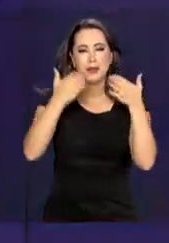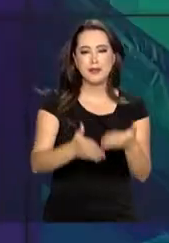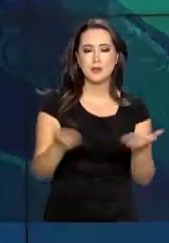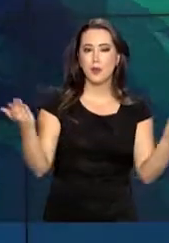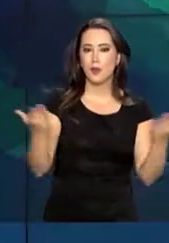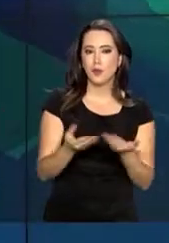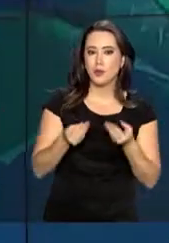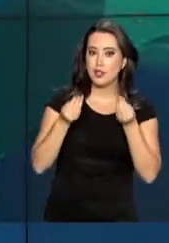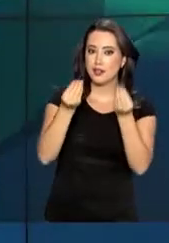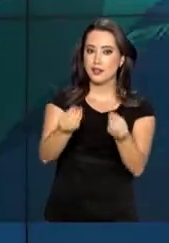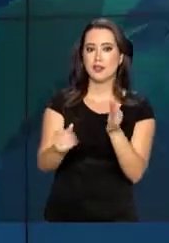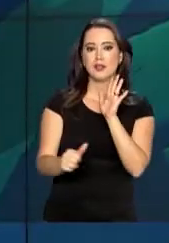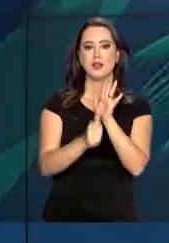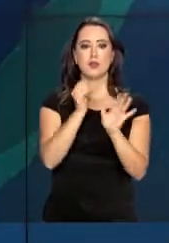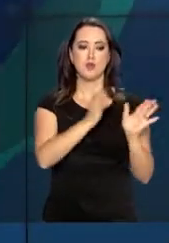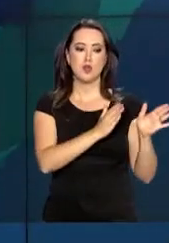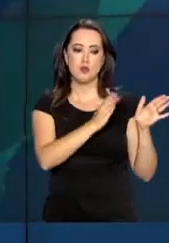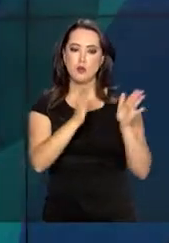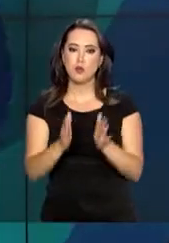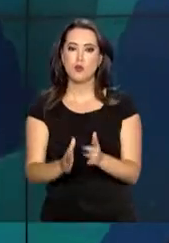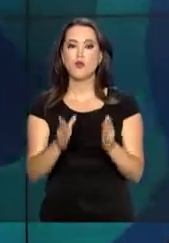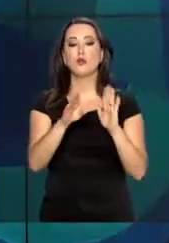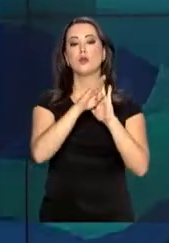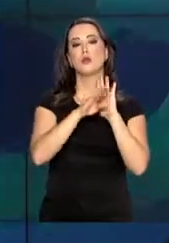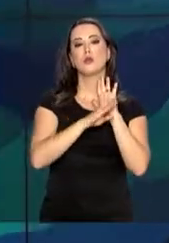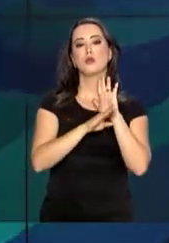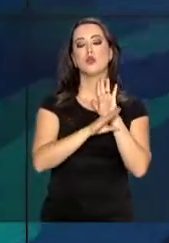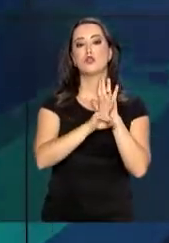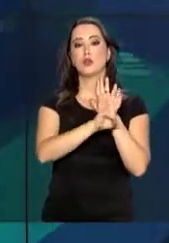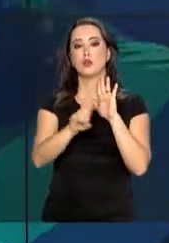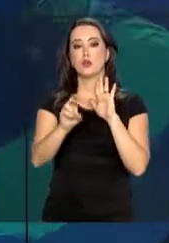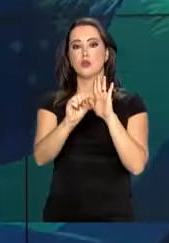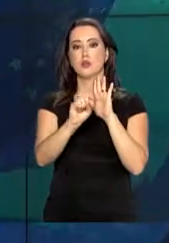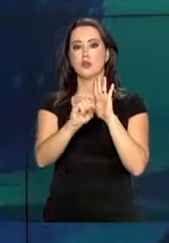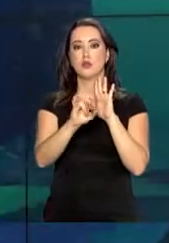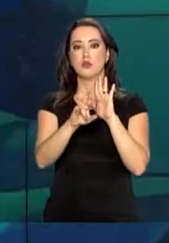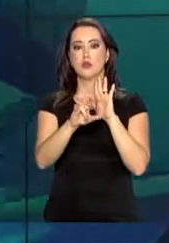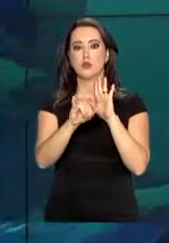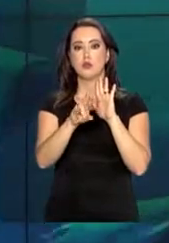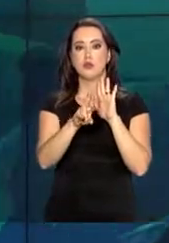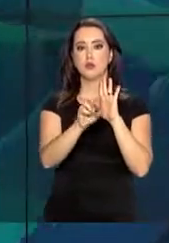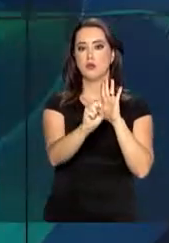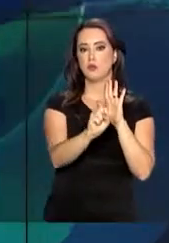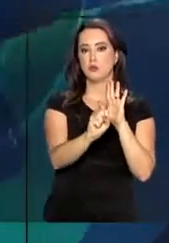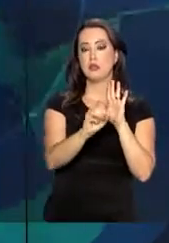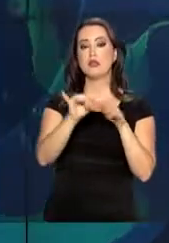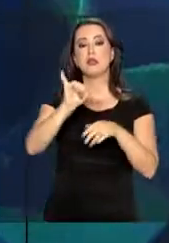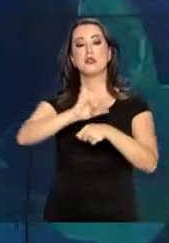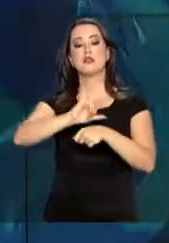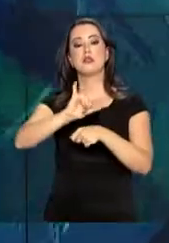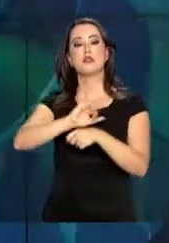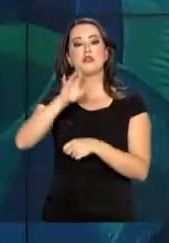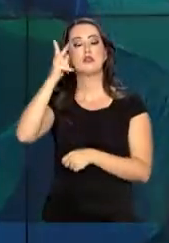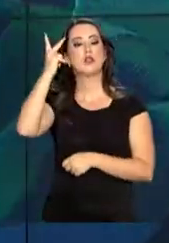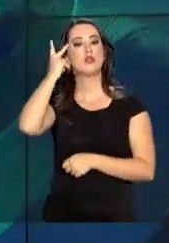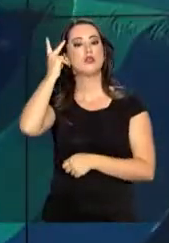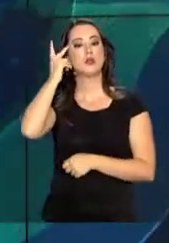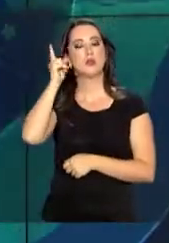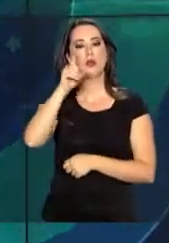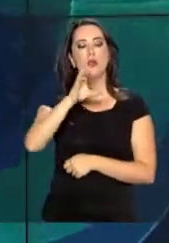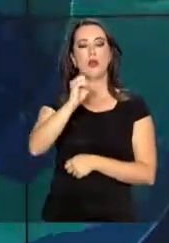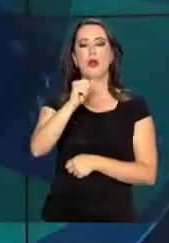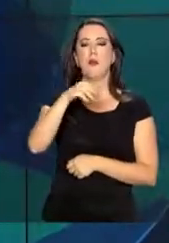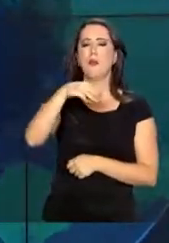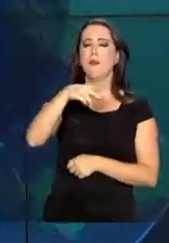participou hoje da entrega da primeira etapa do projeto Sirius em Campinas, São Paulo. Elétrons foram acelerados pela